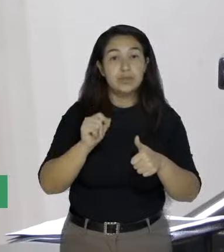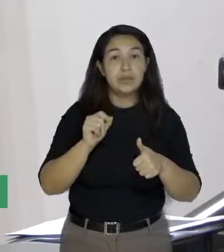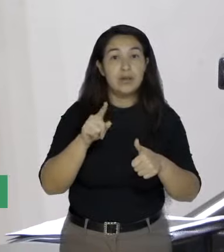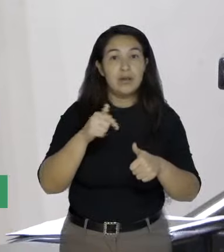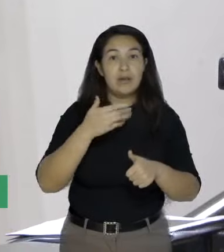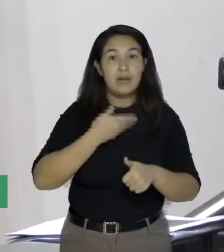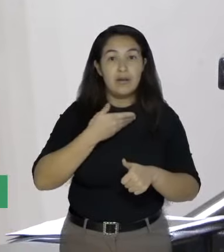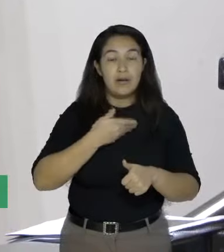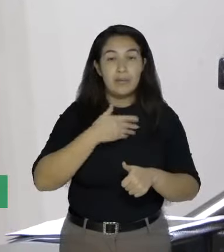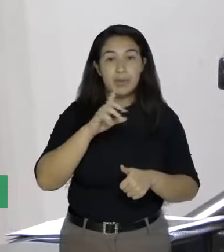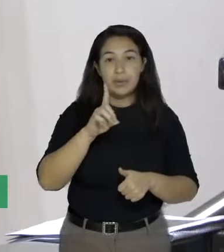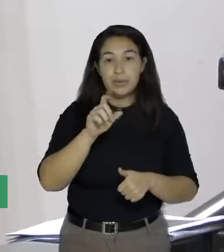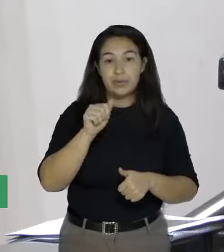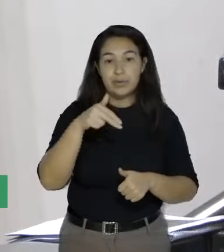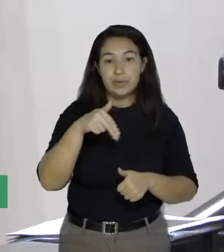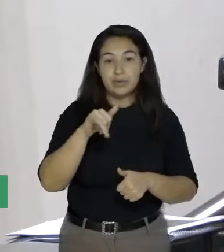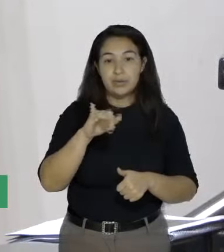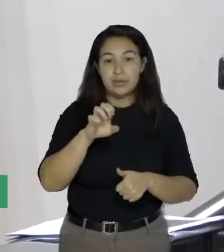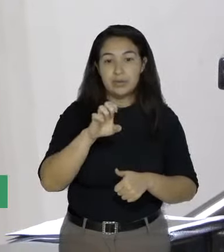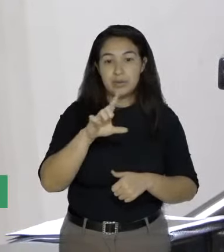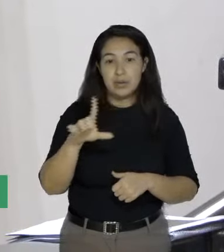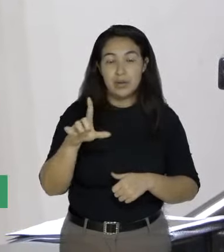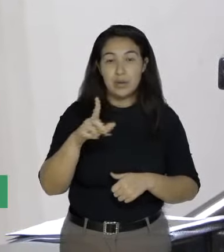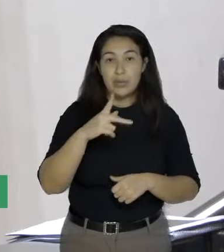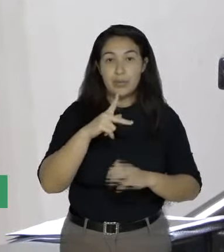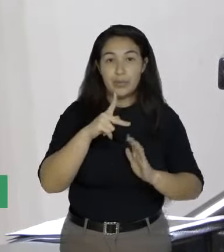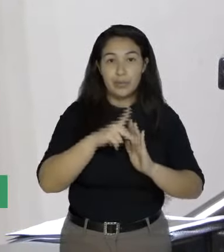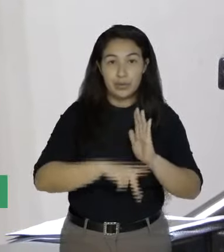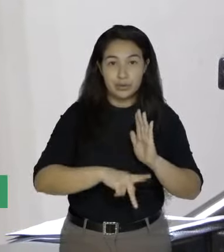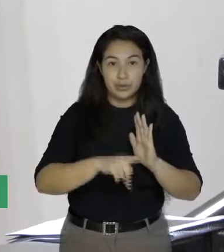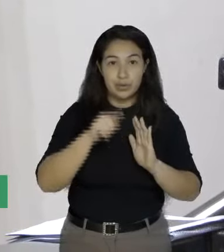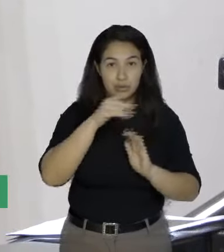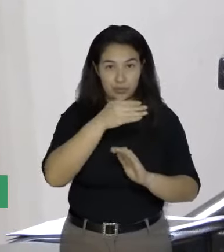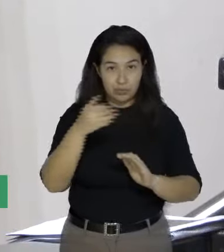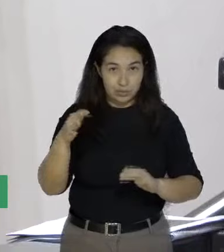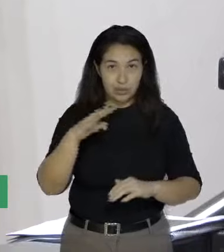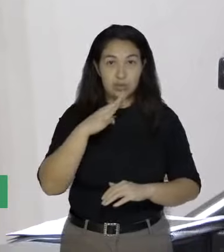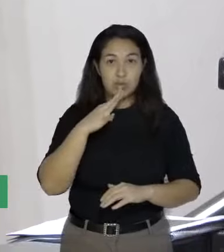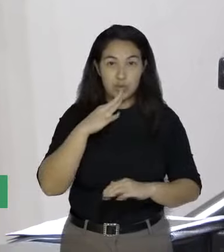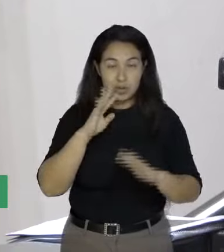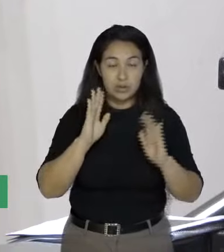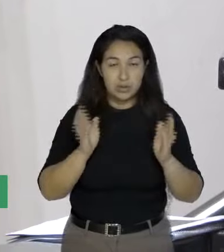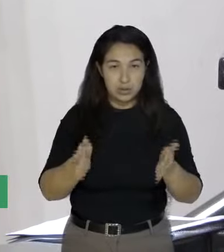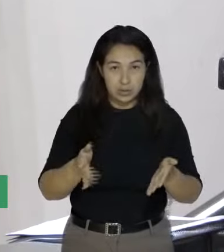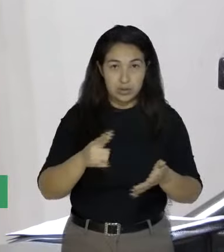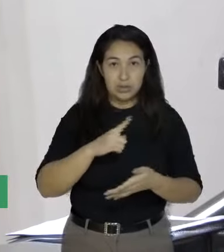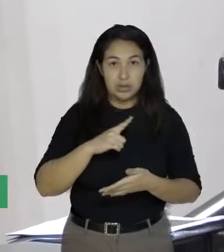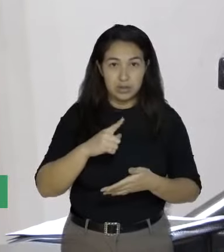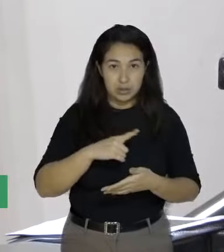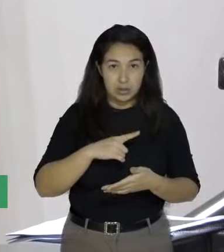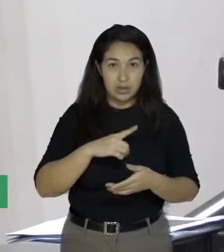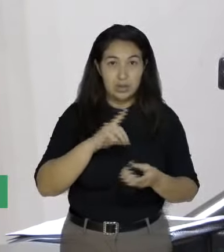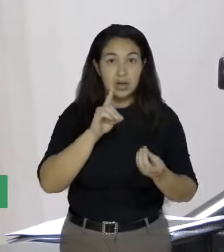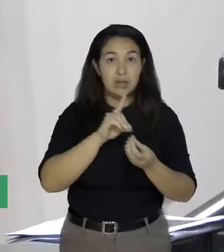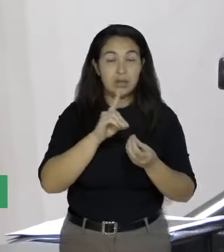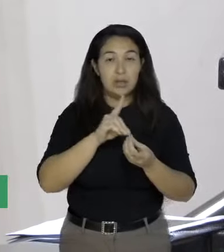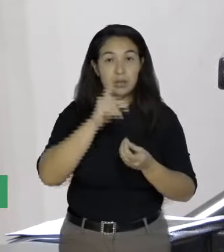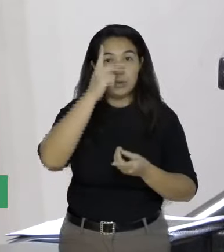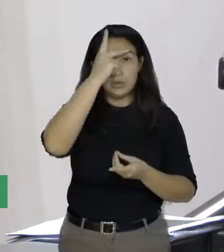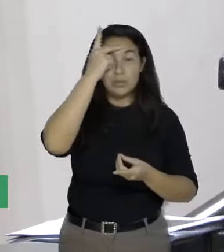Daniel Paladino com aquele projeto que é conhecido por vossas excelências já tenho certeza de atendimento das pessoas